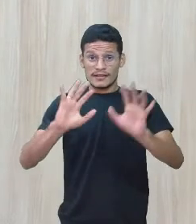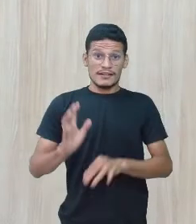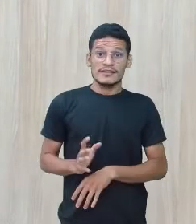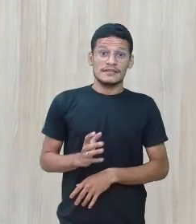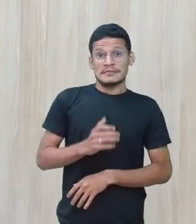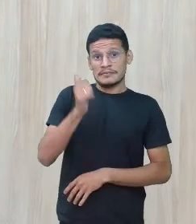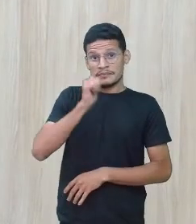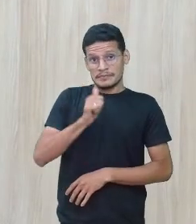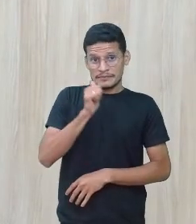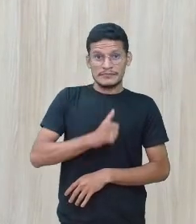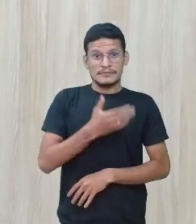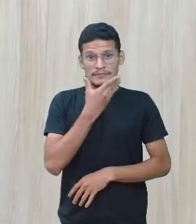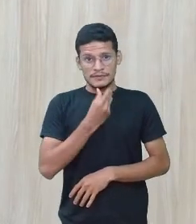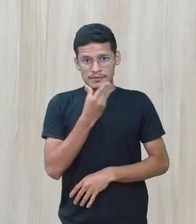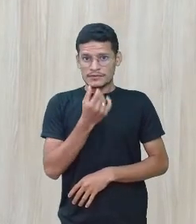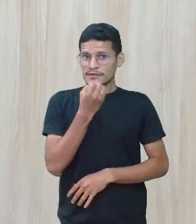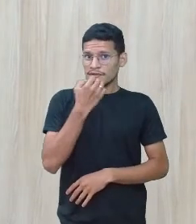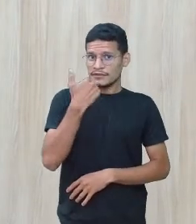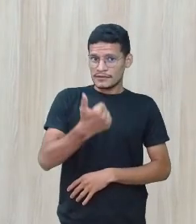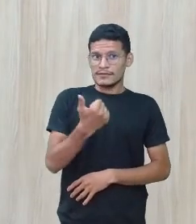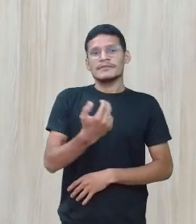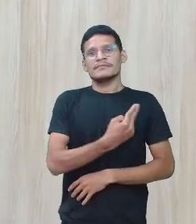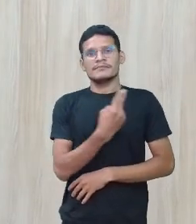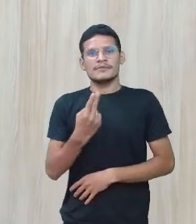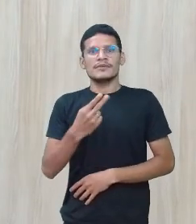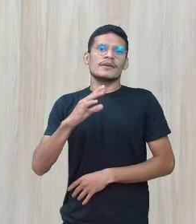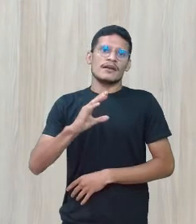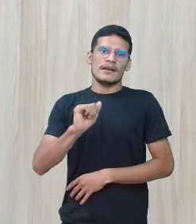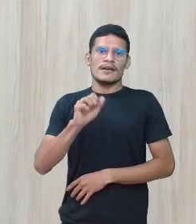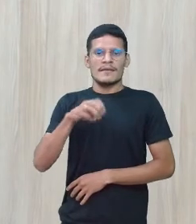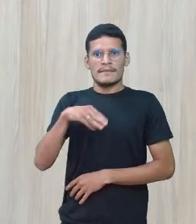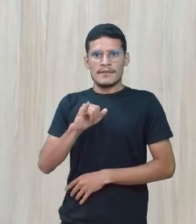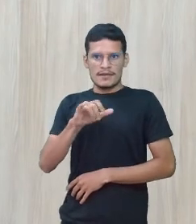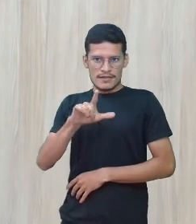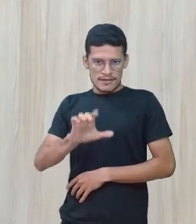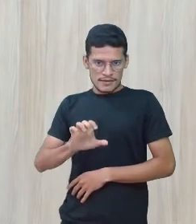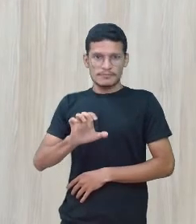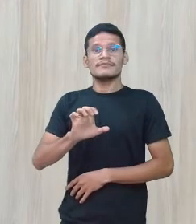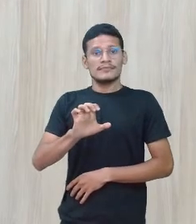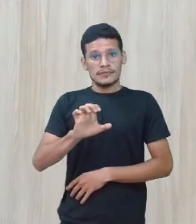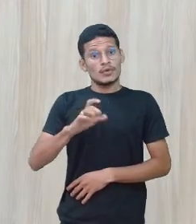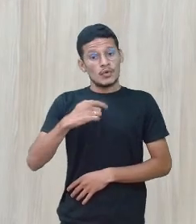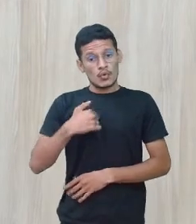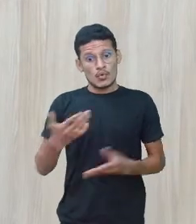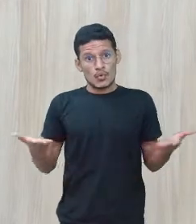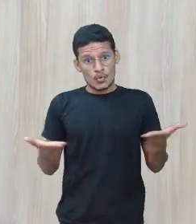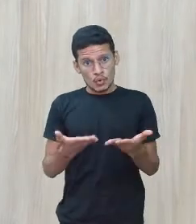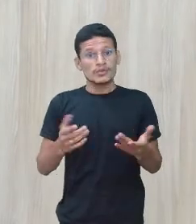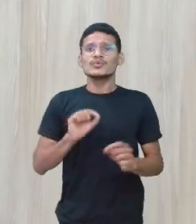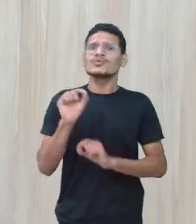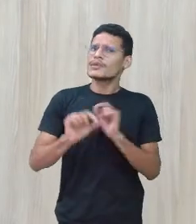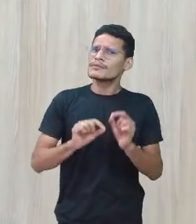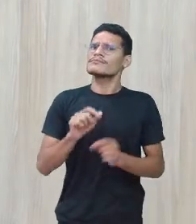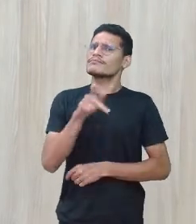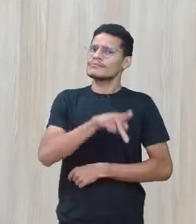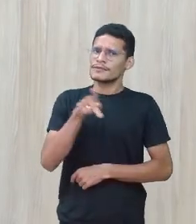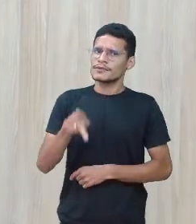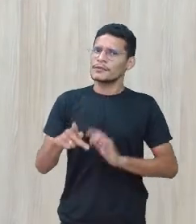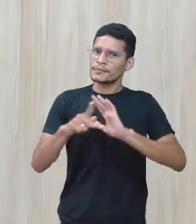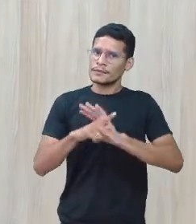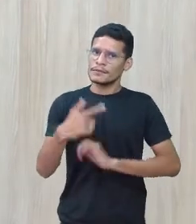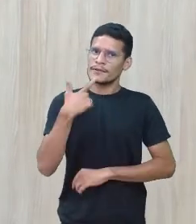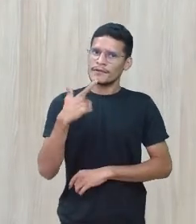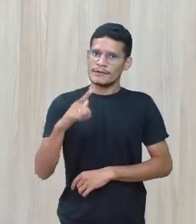Olá, meninas e meninos, tudo bem? Eu sou a professora Camille Borba e hoje serei, excepcionalmente, a professora de